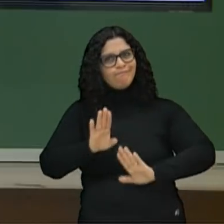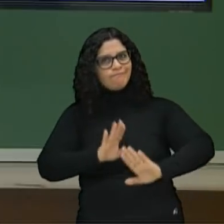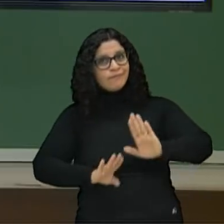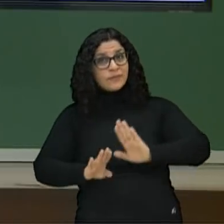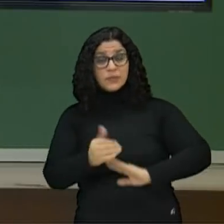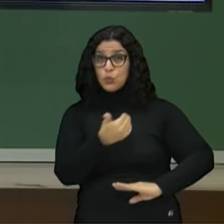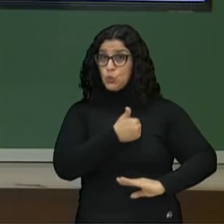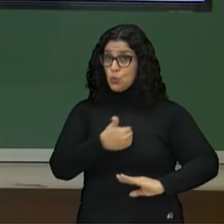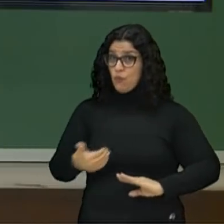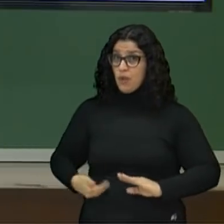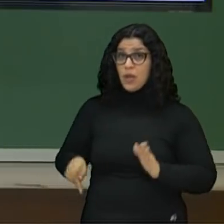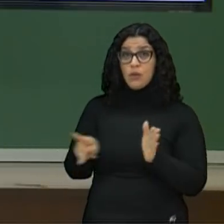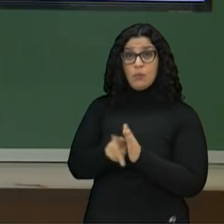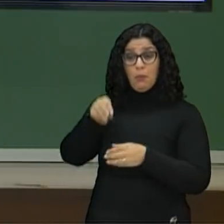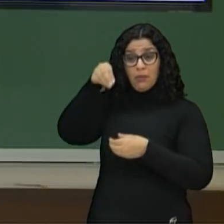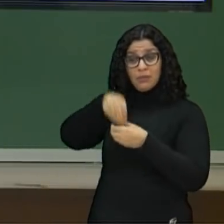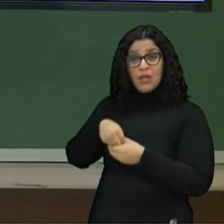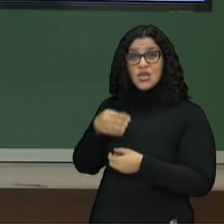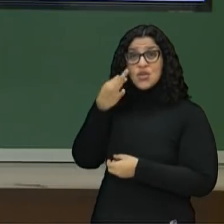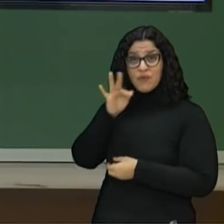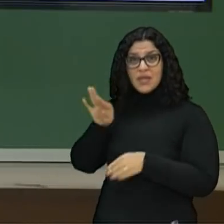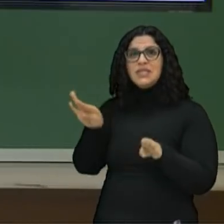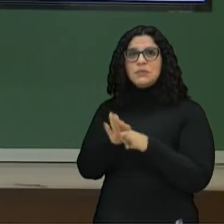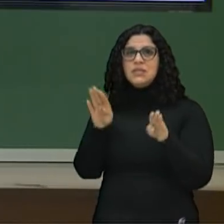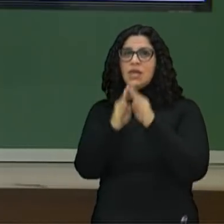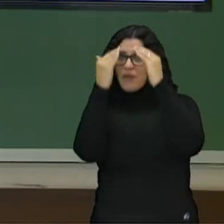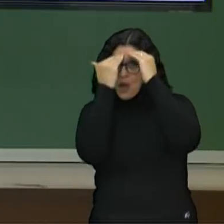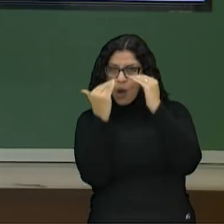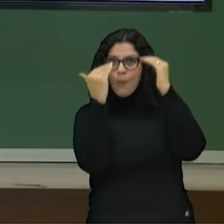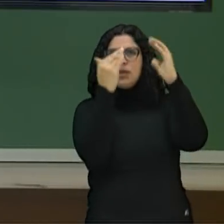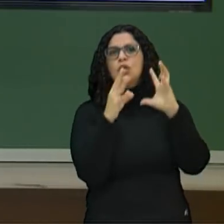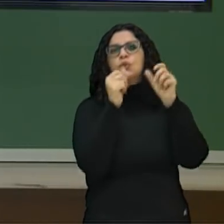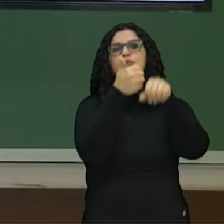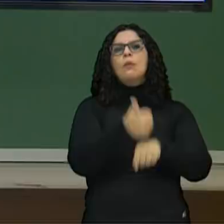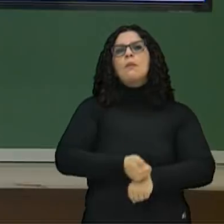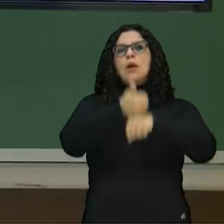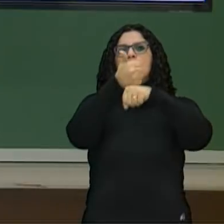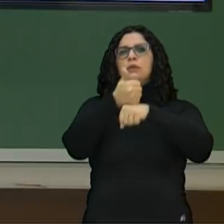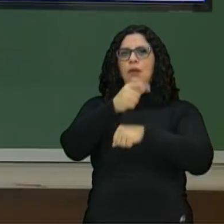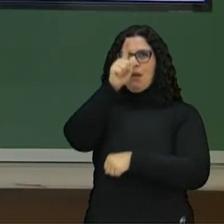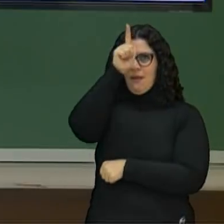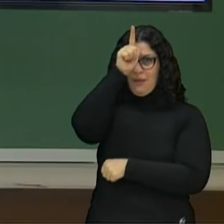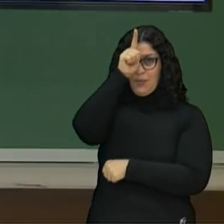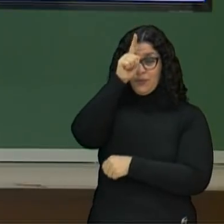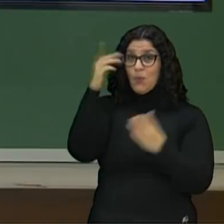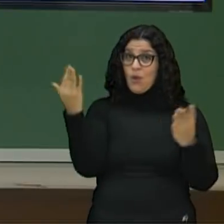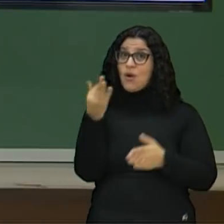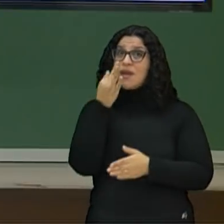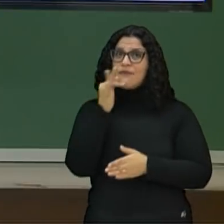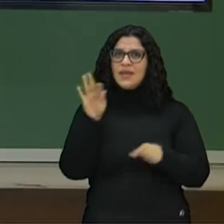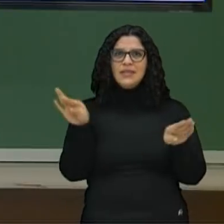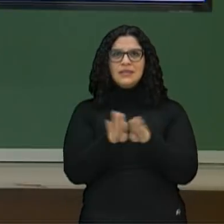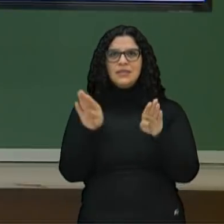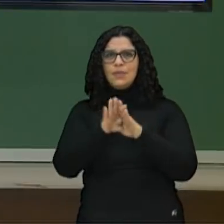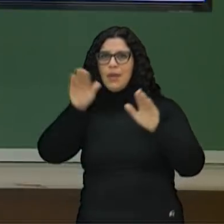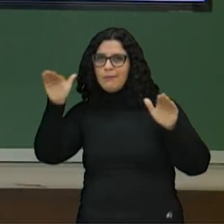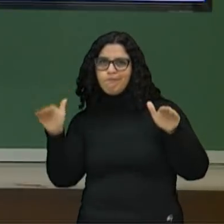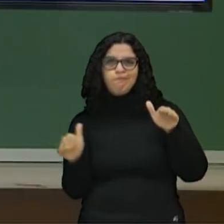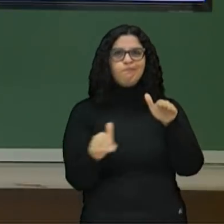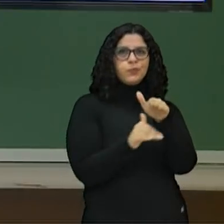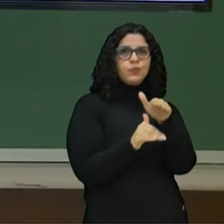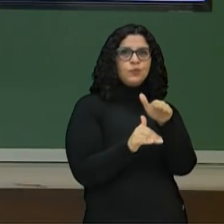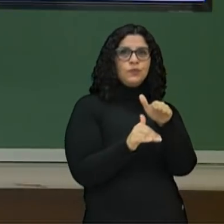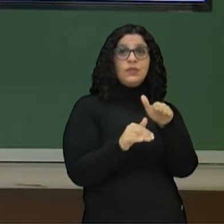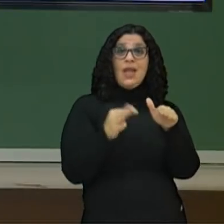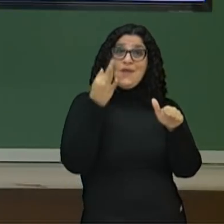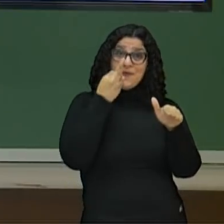ali estabelecido, as decisões dele tinham que ser subordinadas primeiro ao comando alemão. Então, a França passou praticamente a ser um